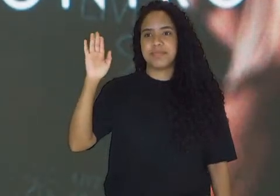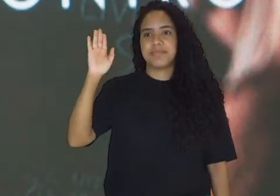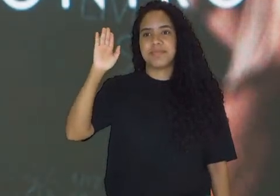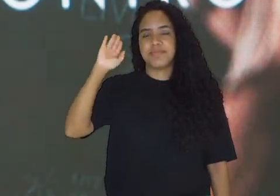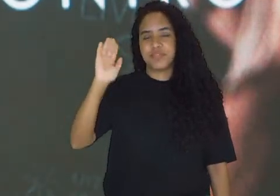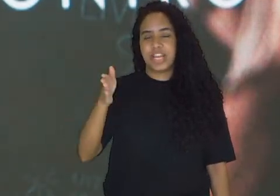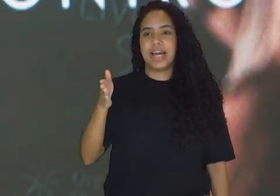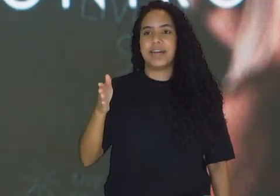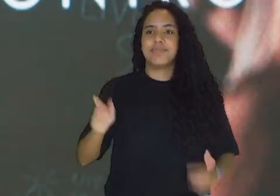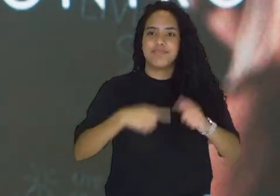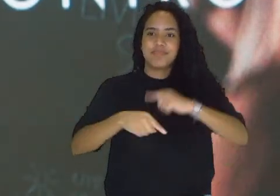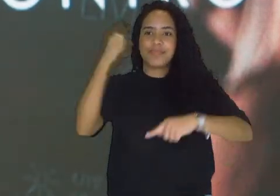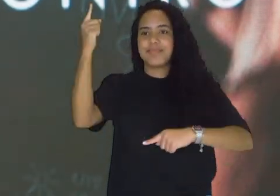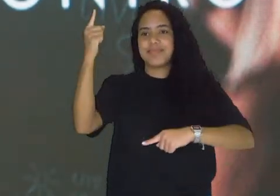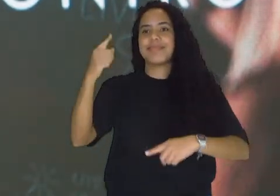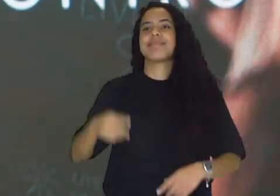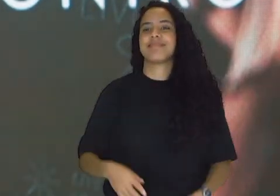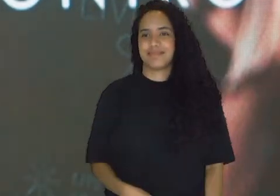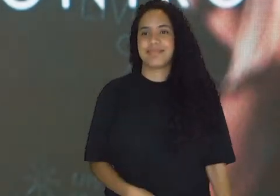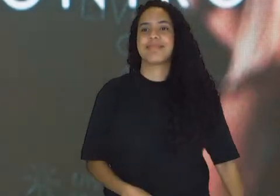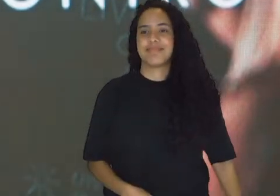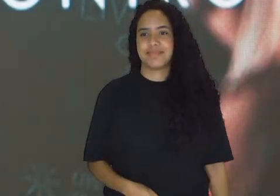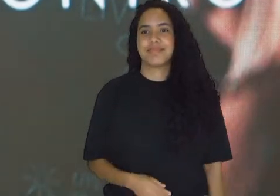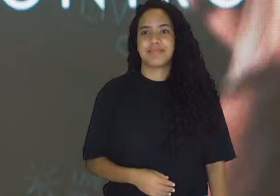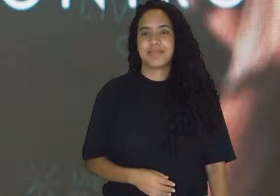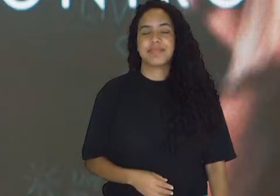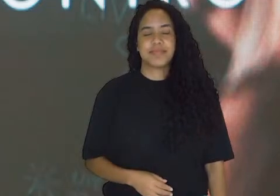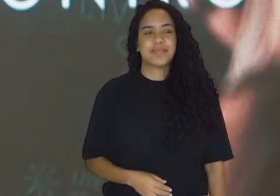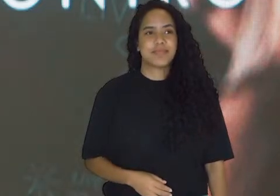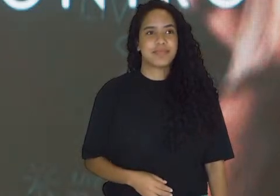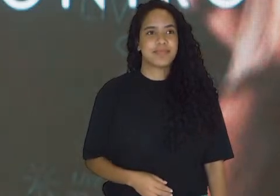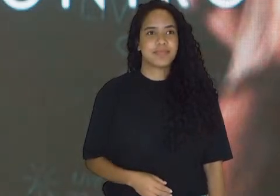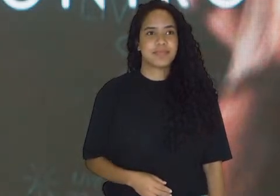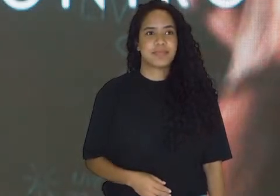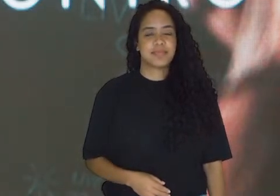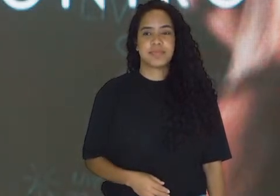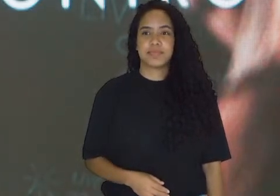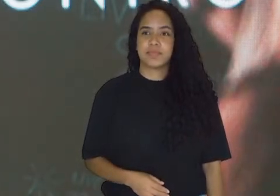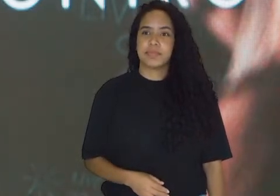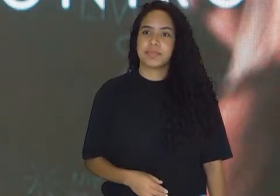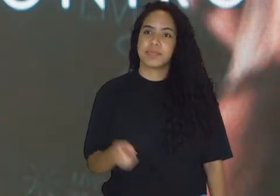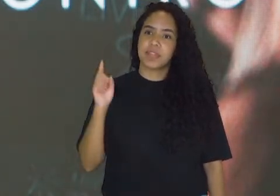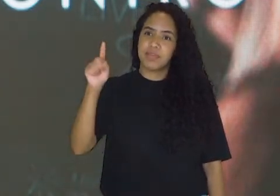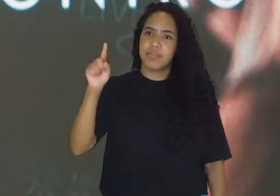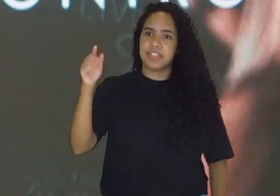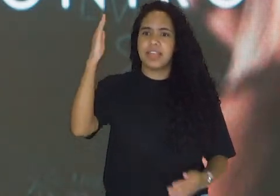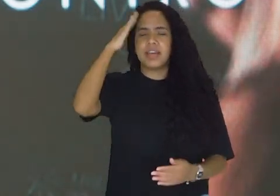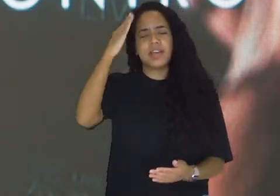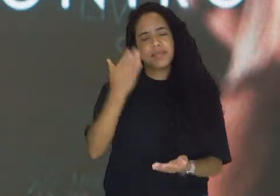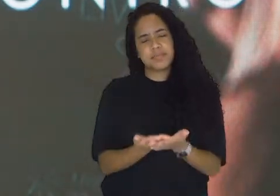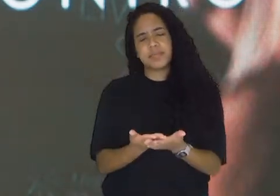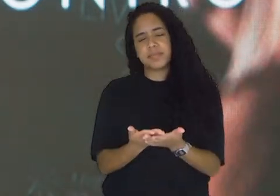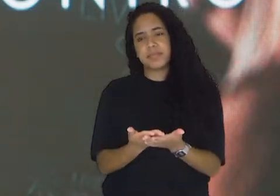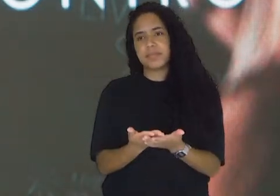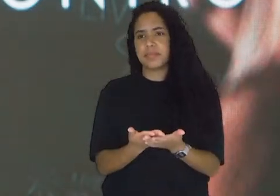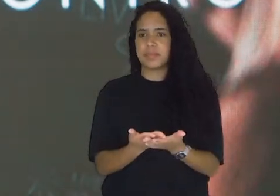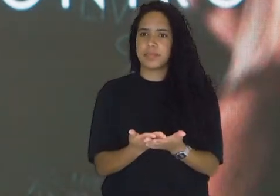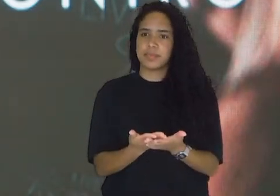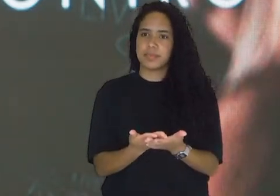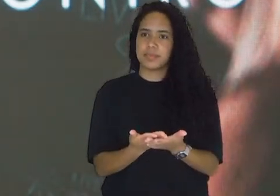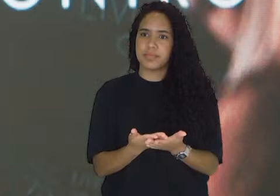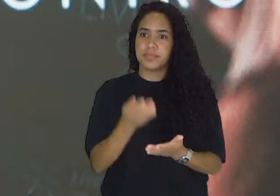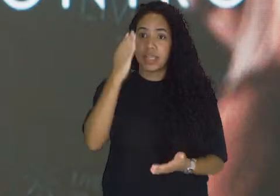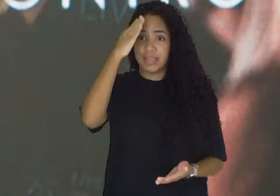não simplesmente fale porque eu estou pedindo, mas fale porque você de fato crê nesta verdade, crê na palavra de Deus. Olhe para alguém e diga assim: